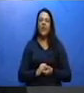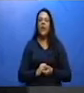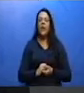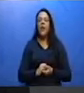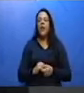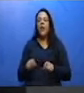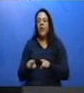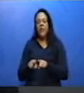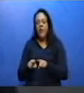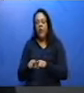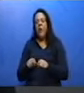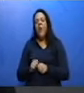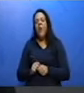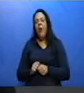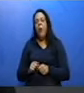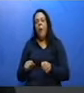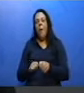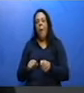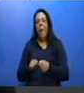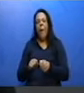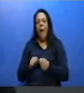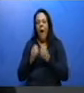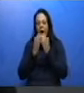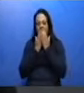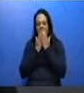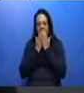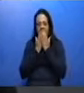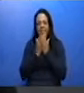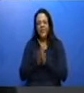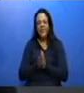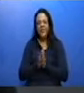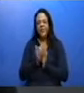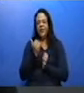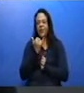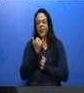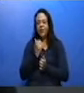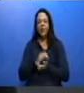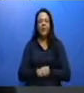tarefas também, além de um desses aspectos para preencher.